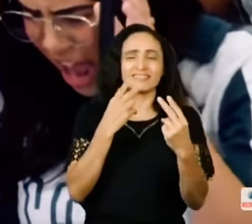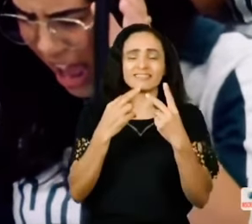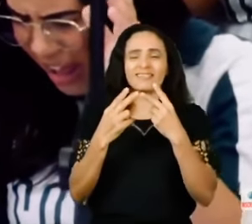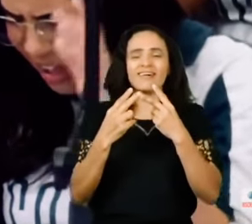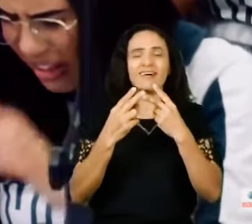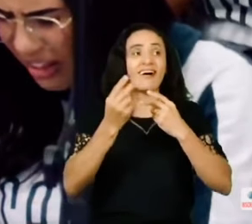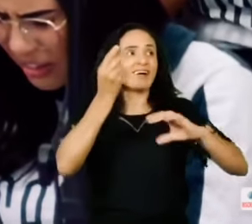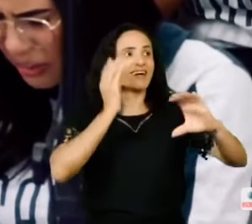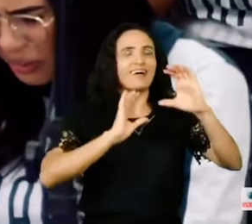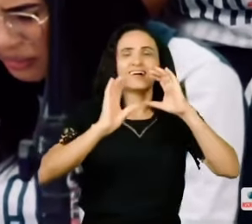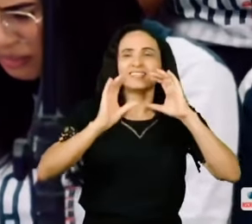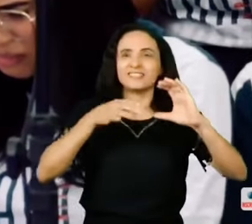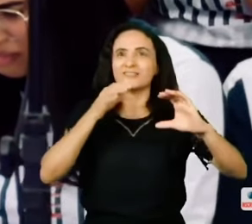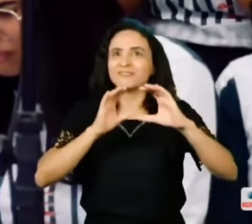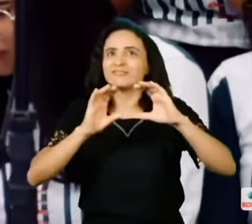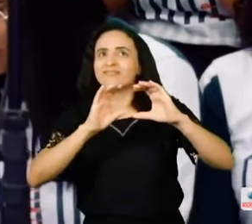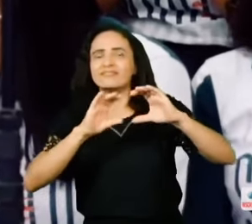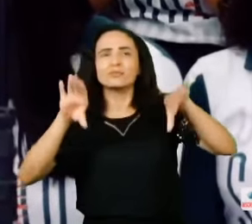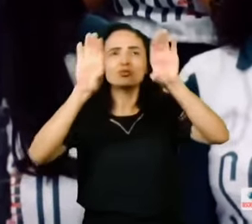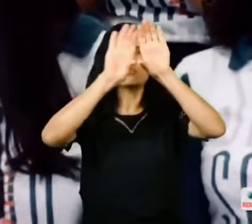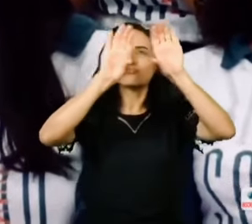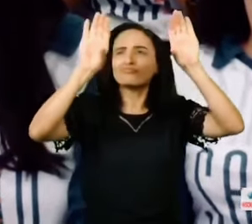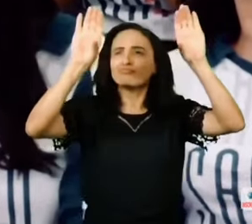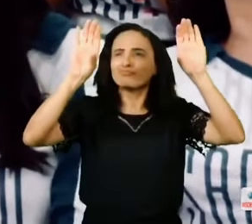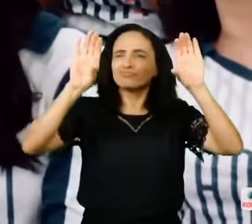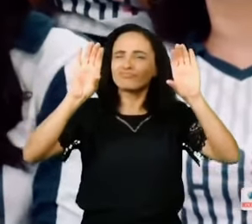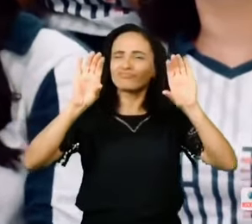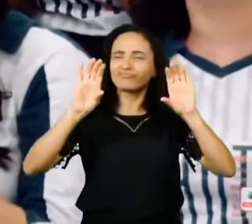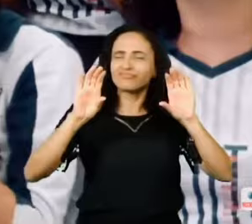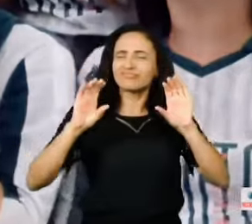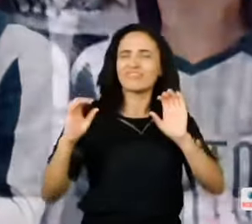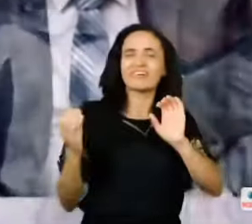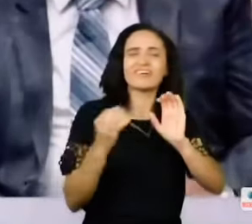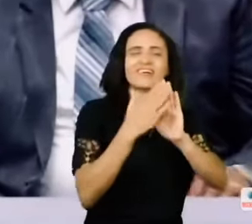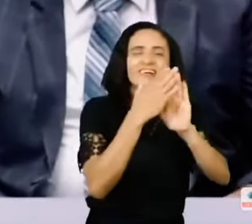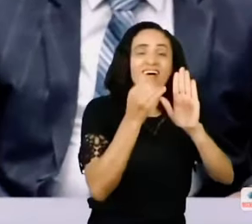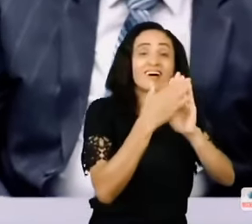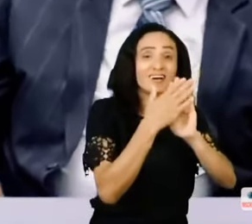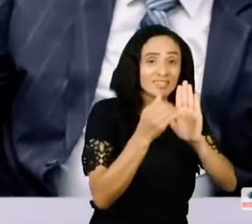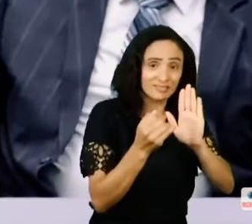E cantar no coro celestial,